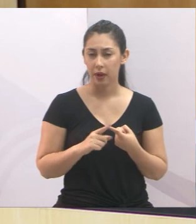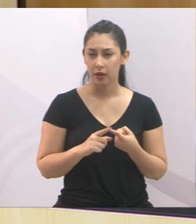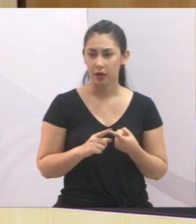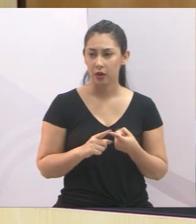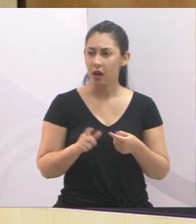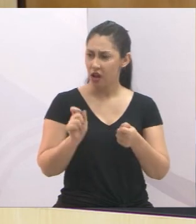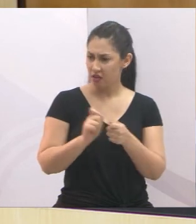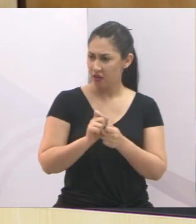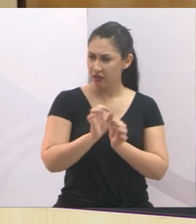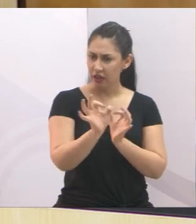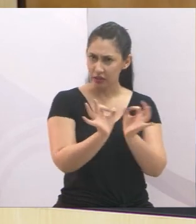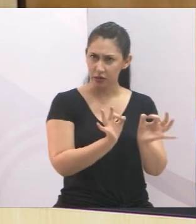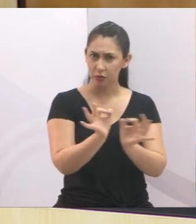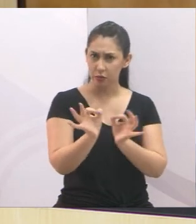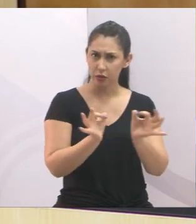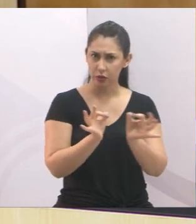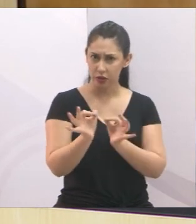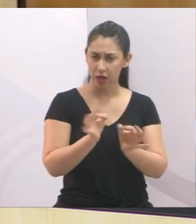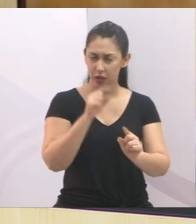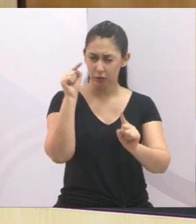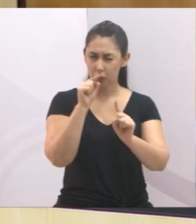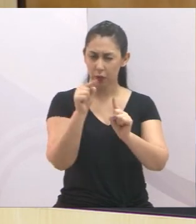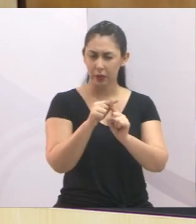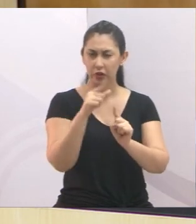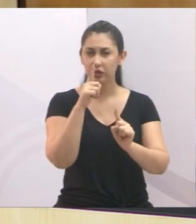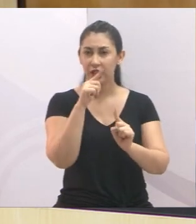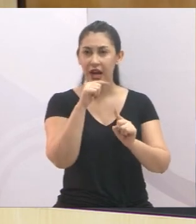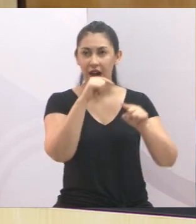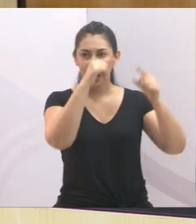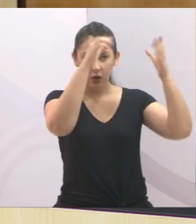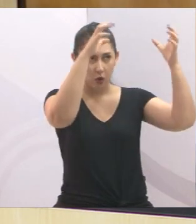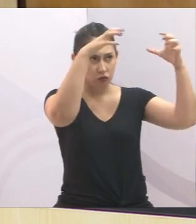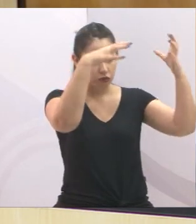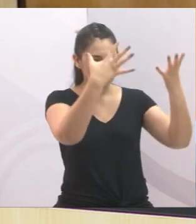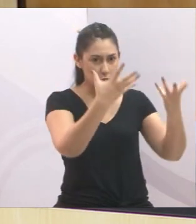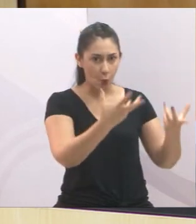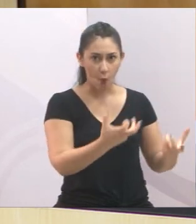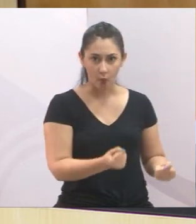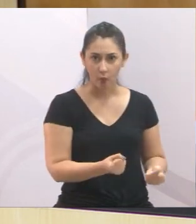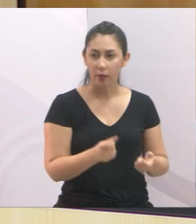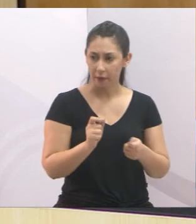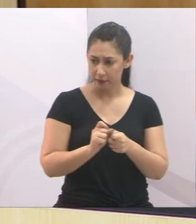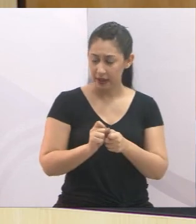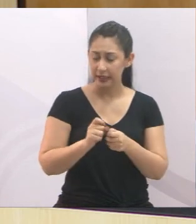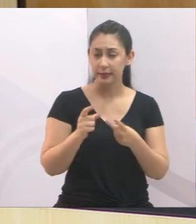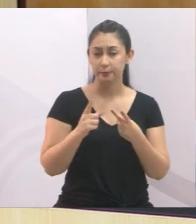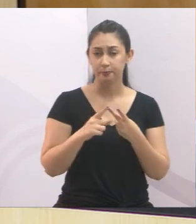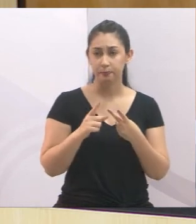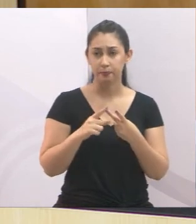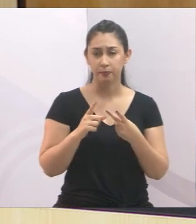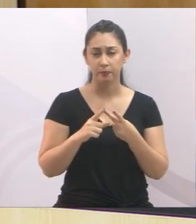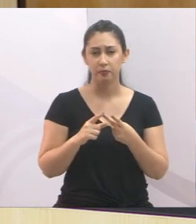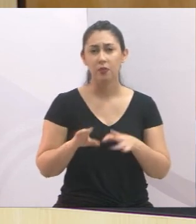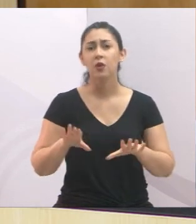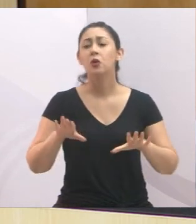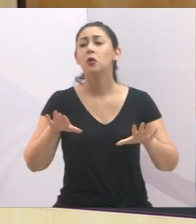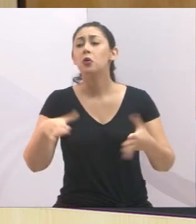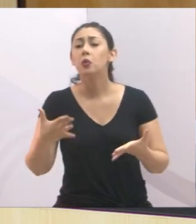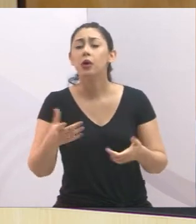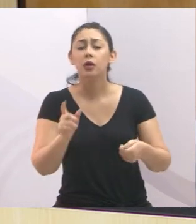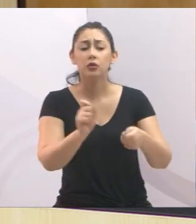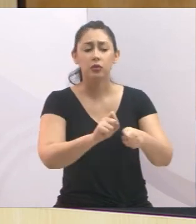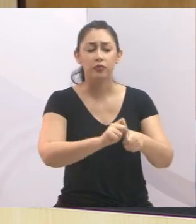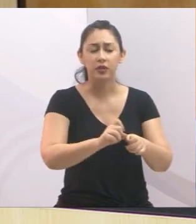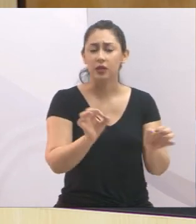realizado o projeto referente ao escoamento de águas pluviais para o Jardim Santo Antônio da Boa Vista? Segundo, qual a previsão de sua